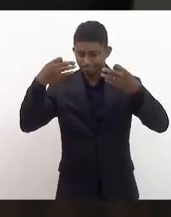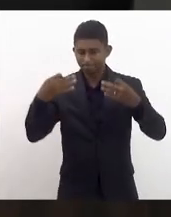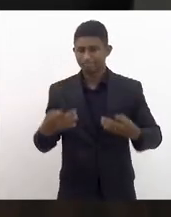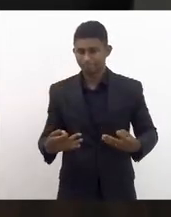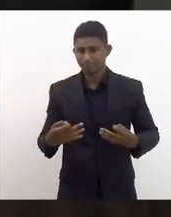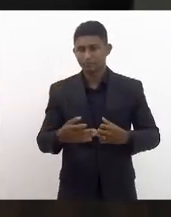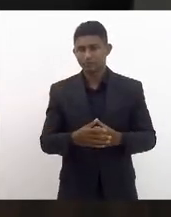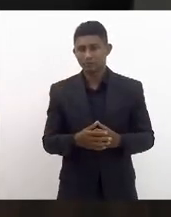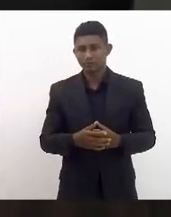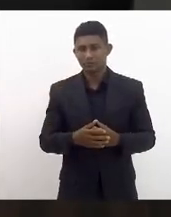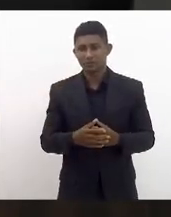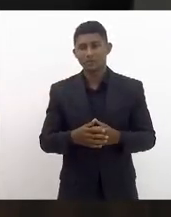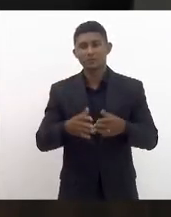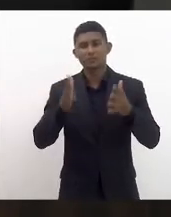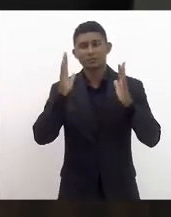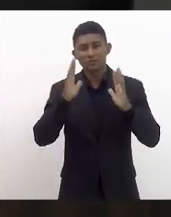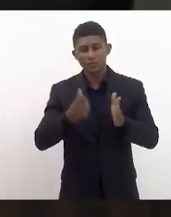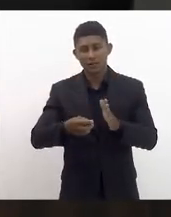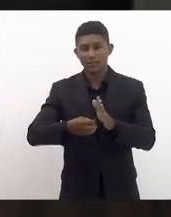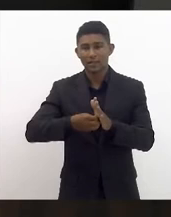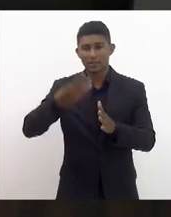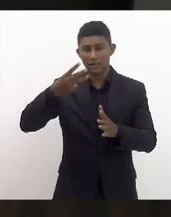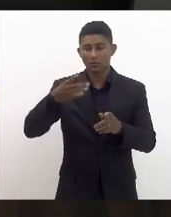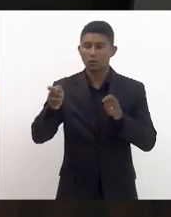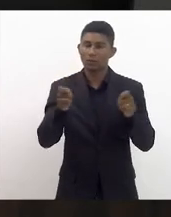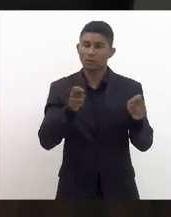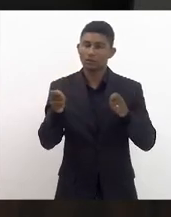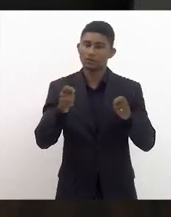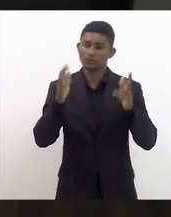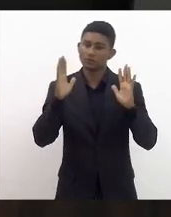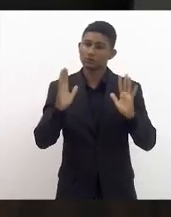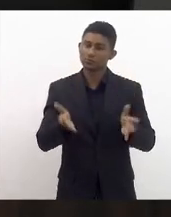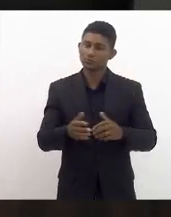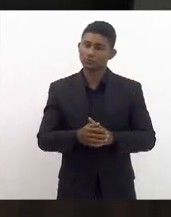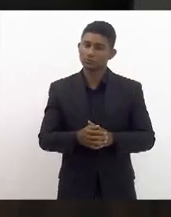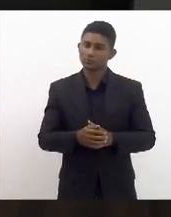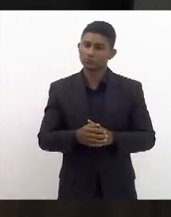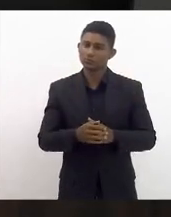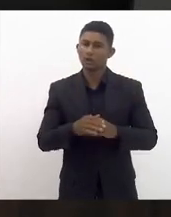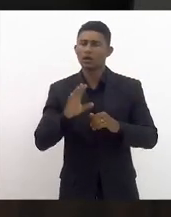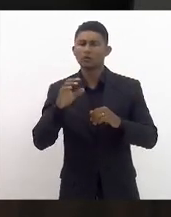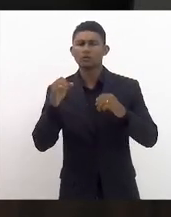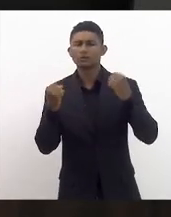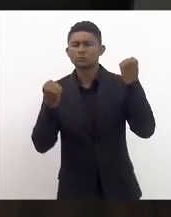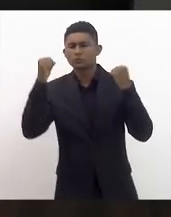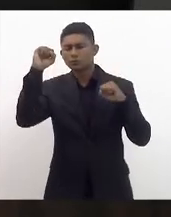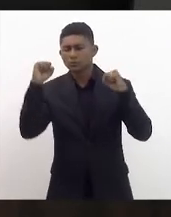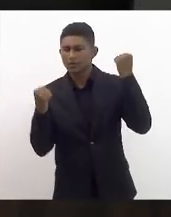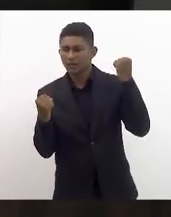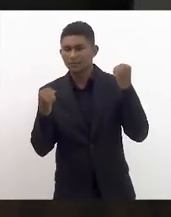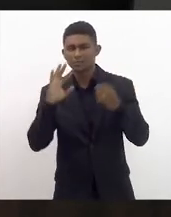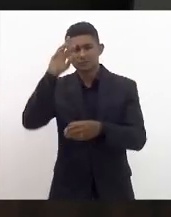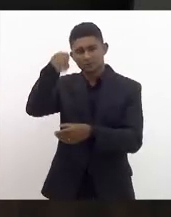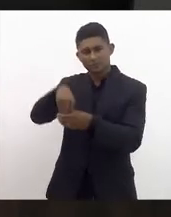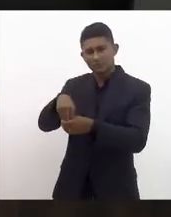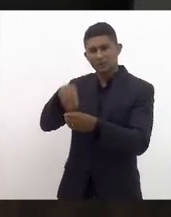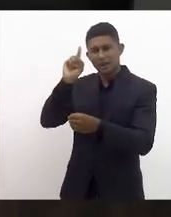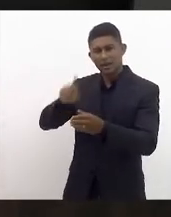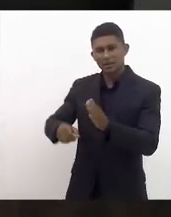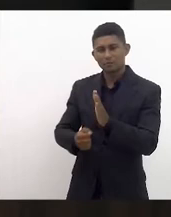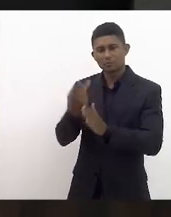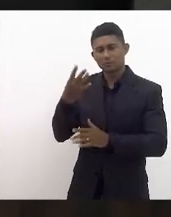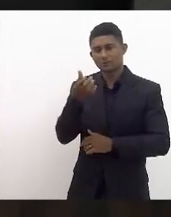Uma vergonha, nós estamos indo para a terceira economia. Na indústria, sexta,